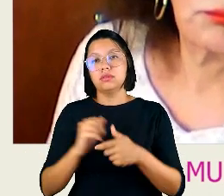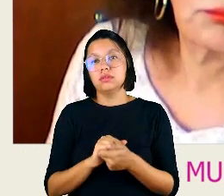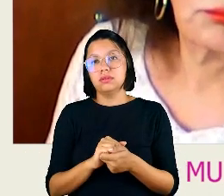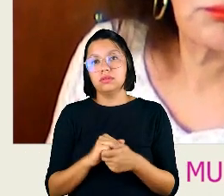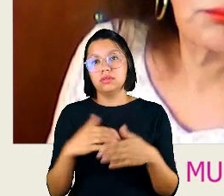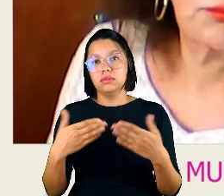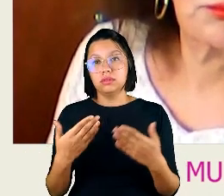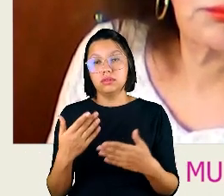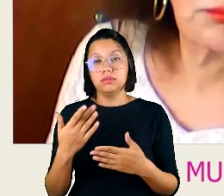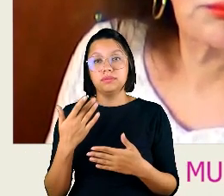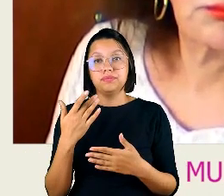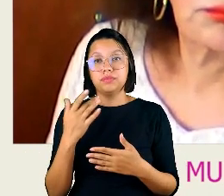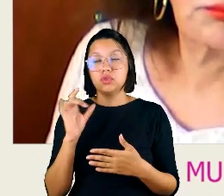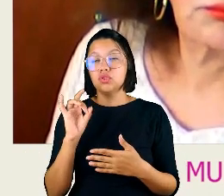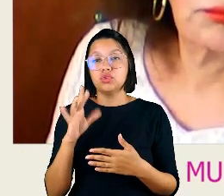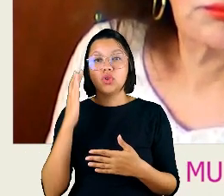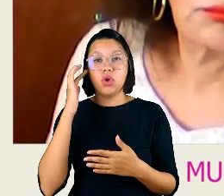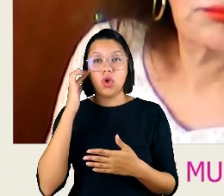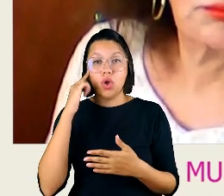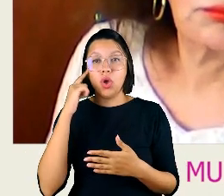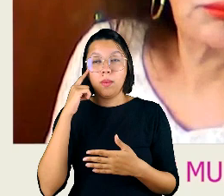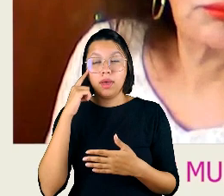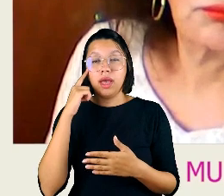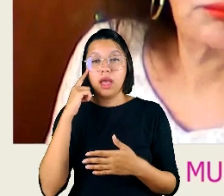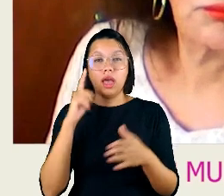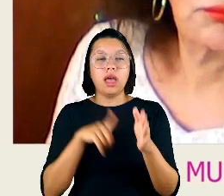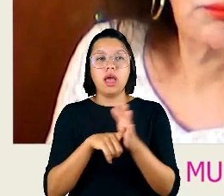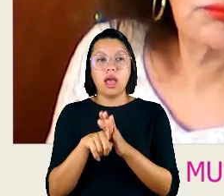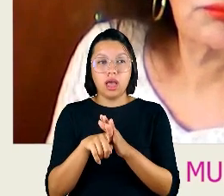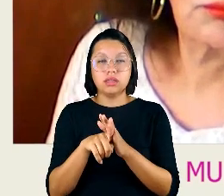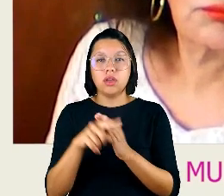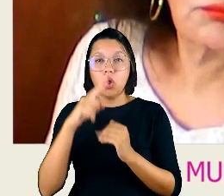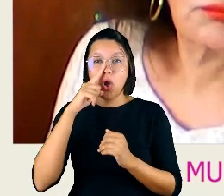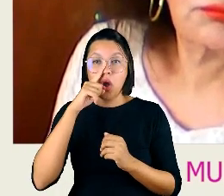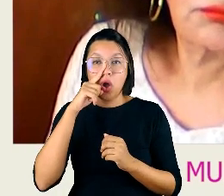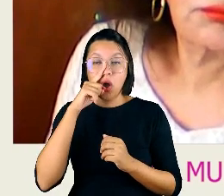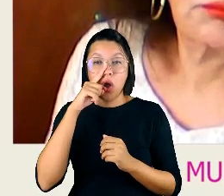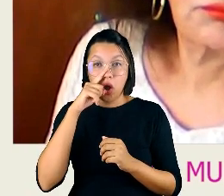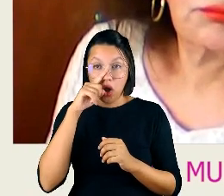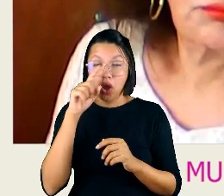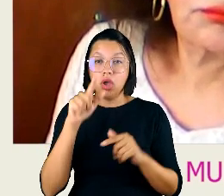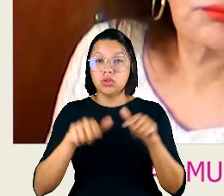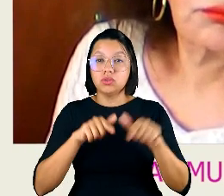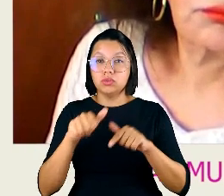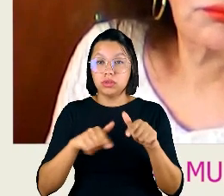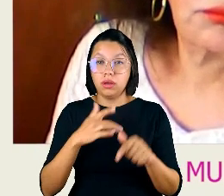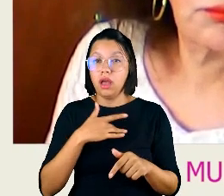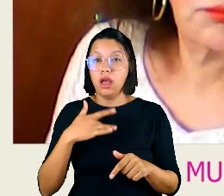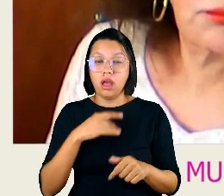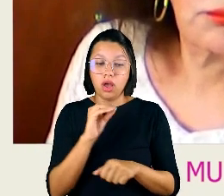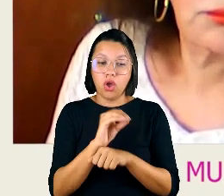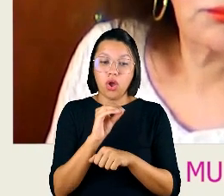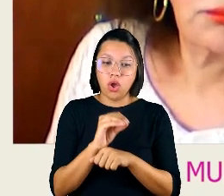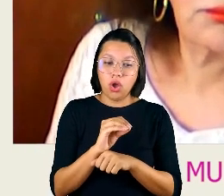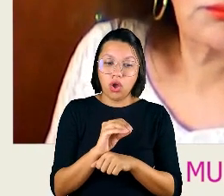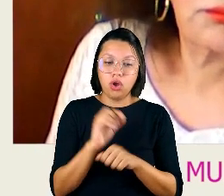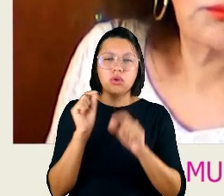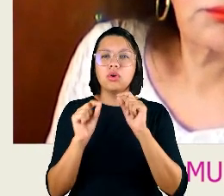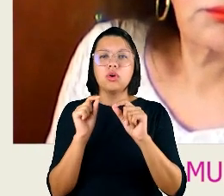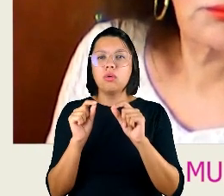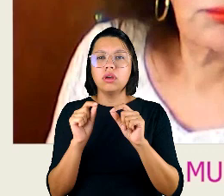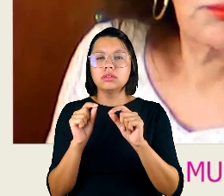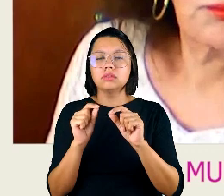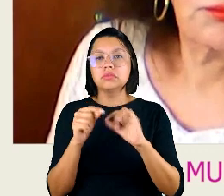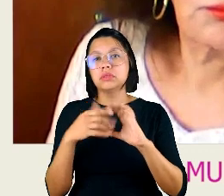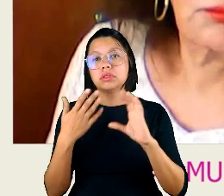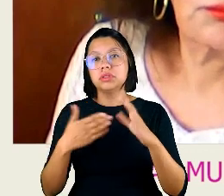nessa questão da insalubridade, né, desse trabalho de saúde, desse trabalho de cuidado, ou seja, quais são as condições que essas mulheres têm para